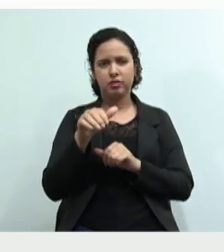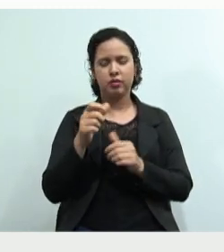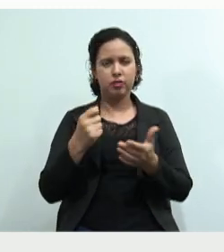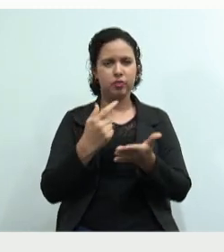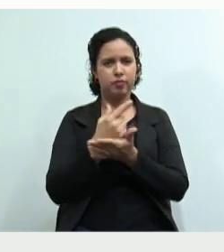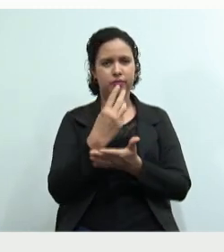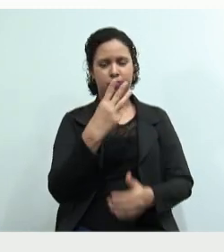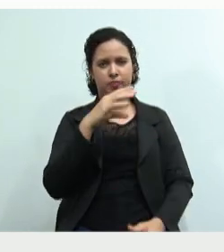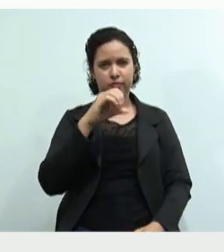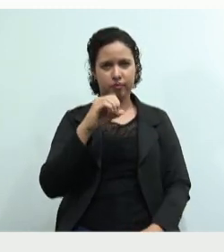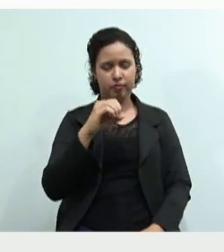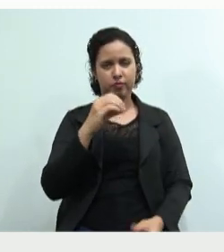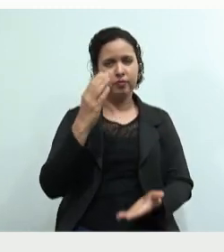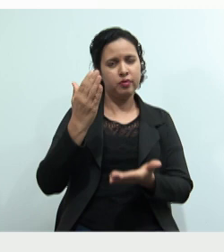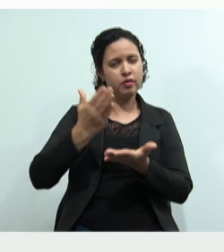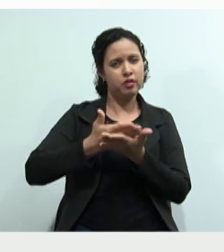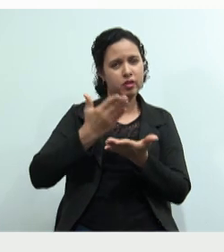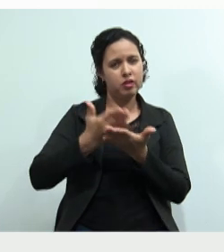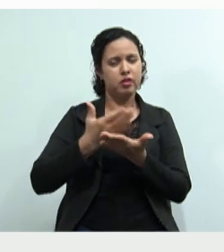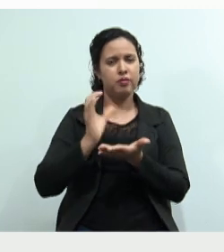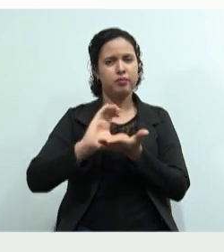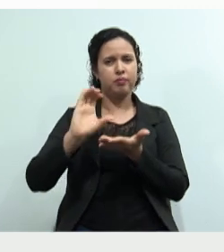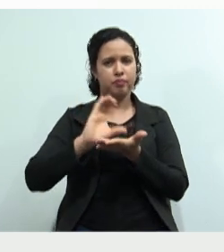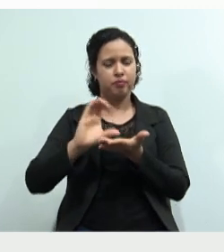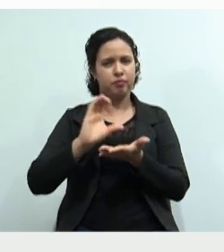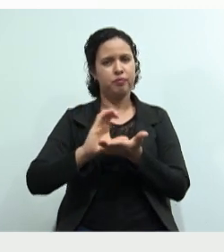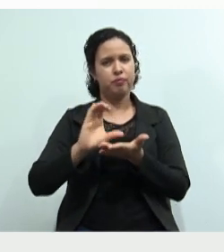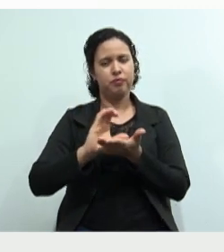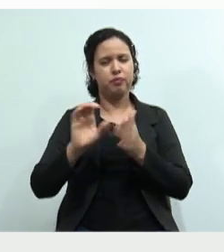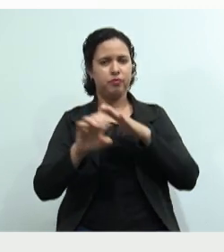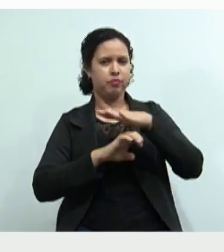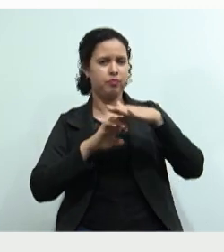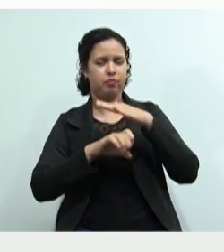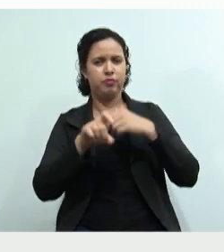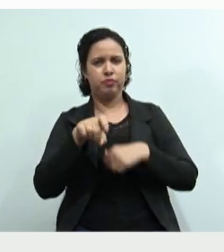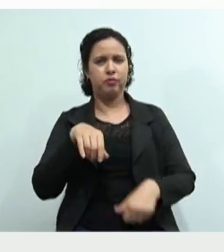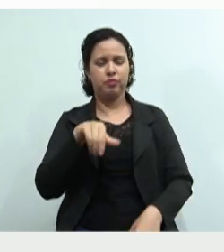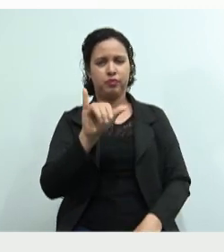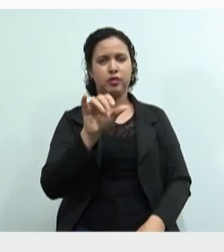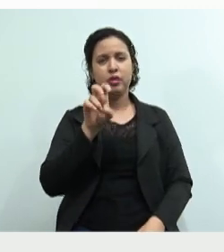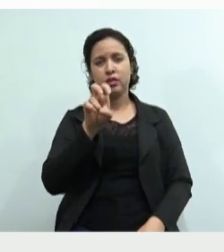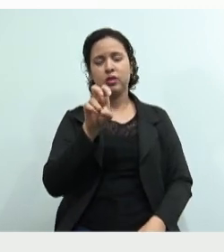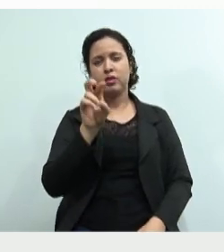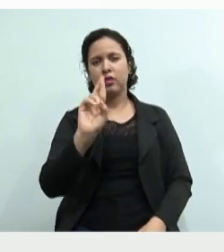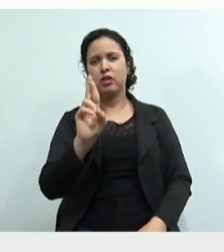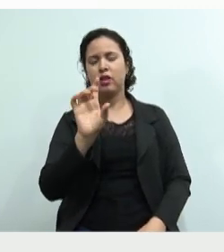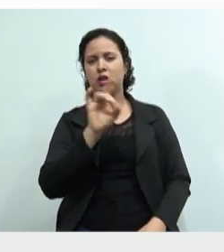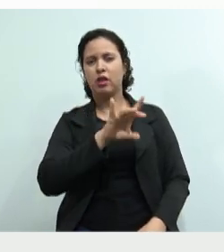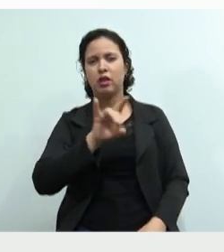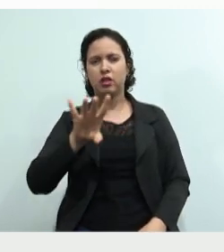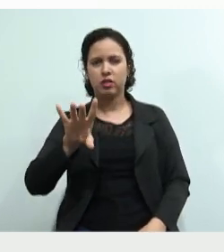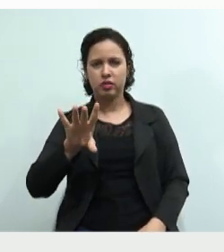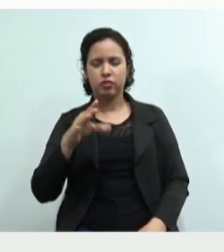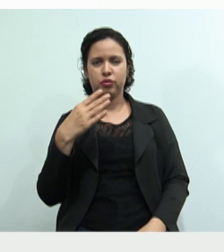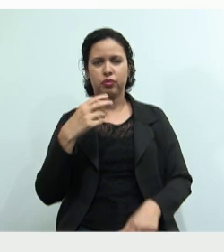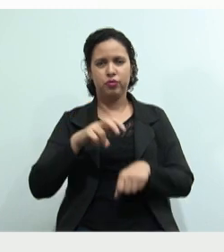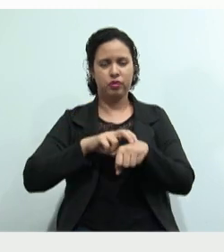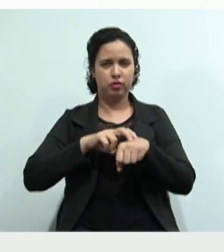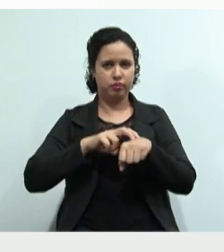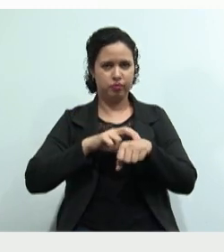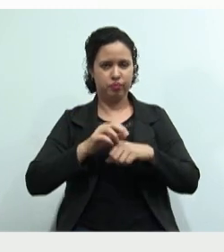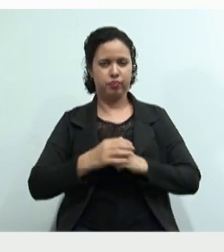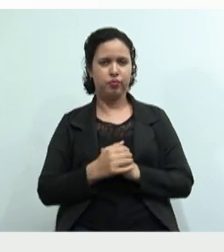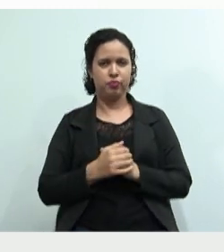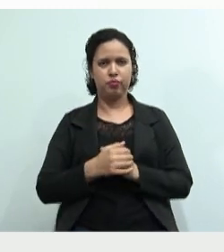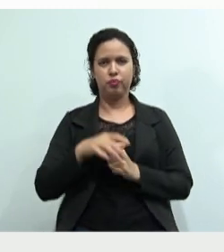30 unidades de cadernos da empresa XY no valor de R$ 5,00 cada unidade, cor verde. No